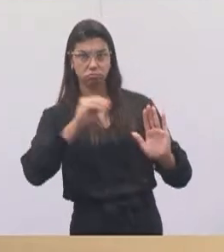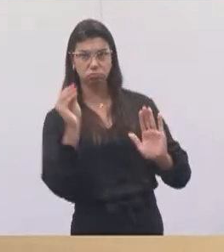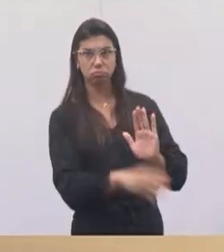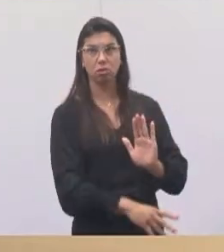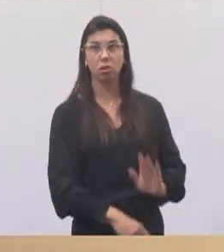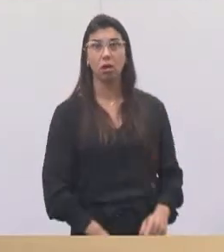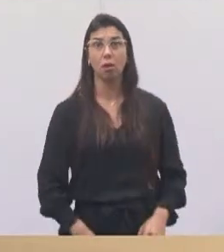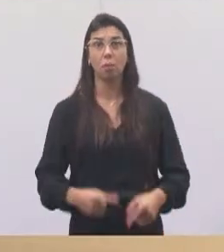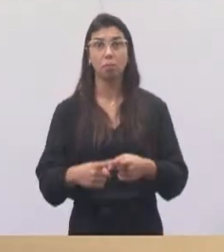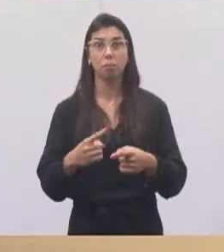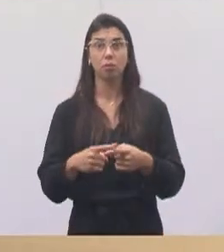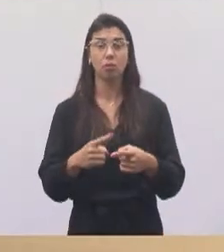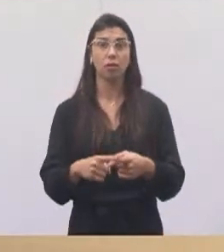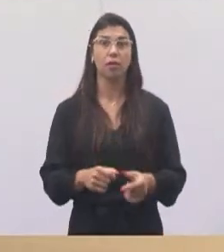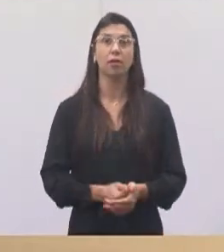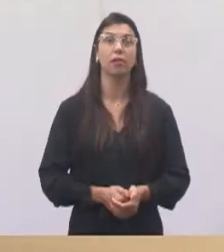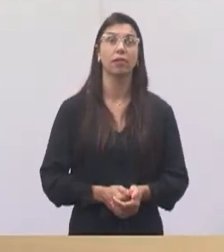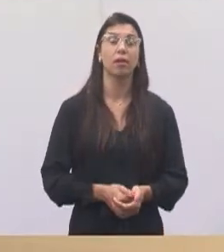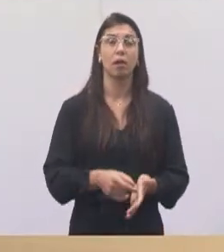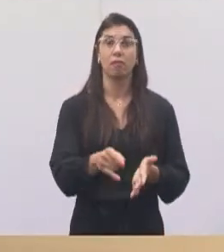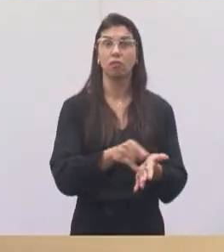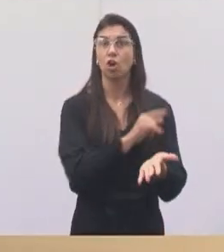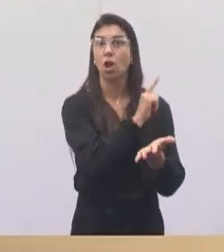desse é a lei da ficha limpa municipal.